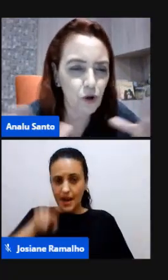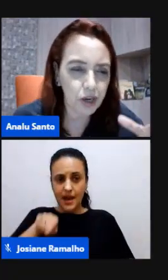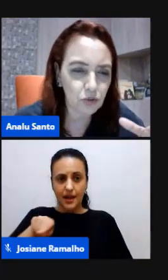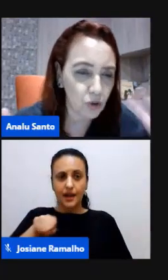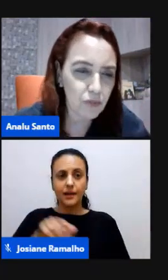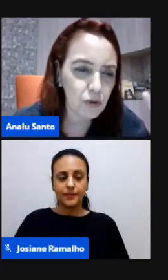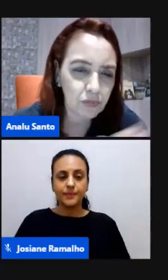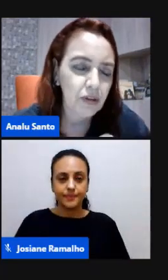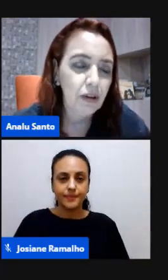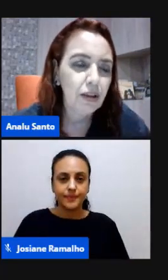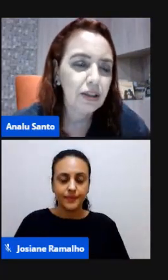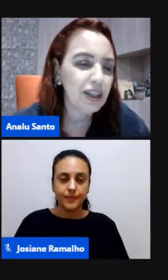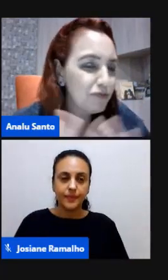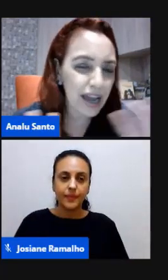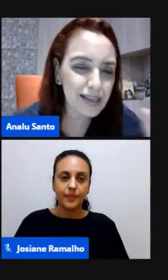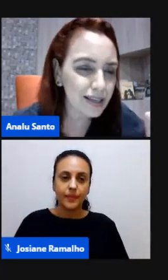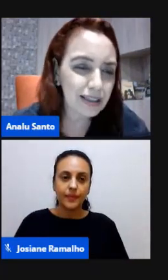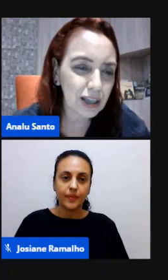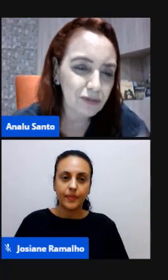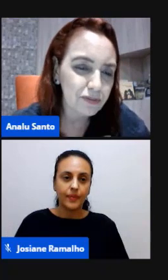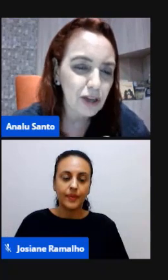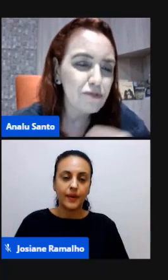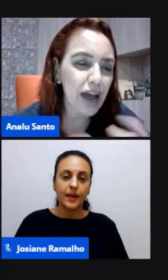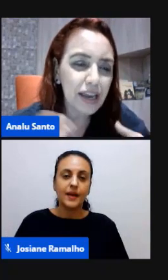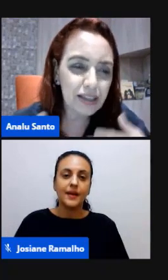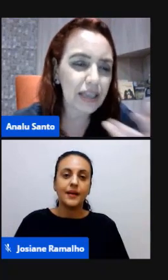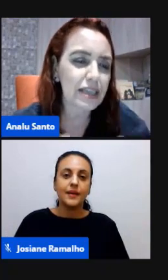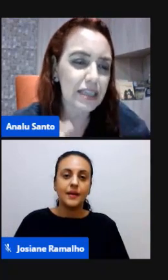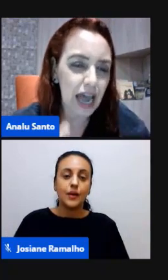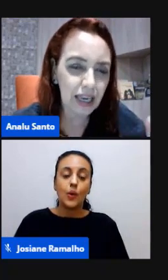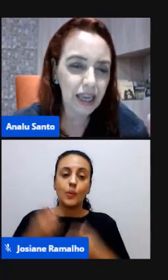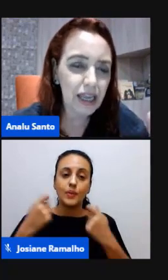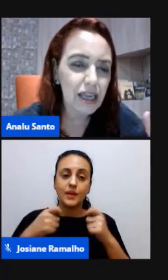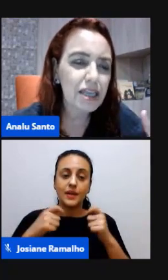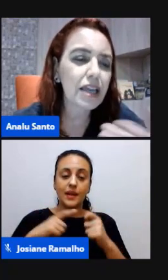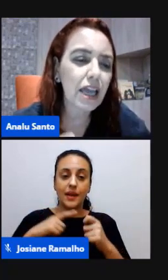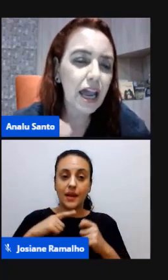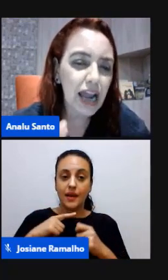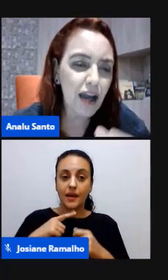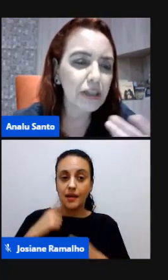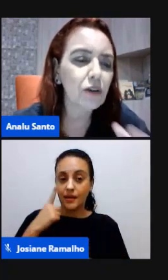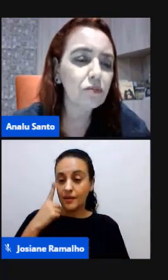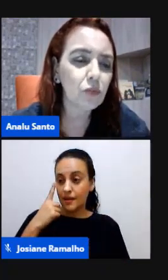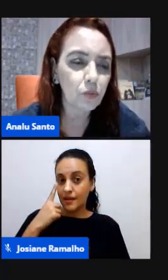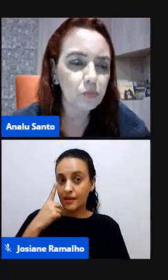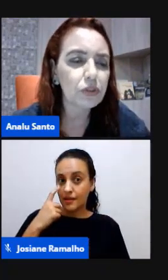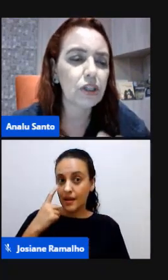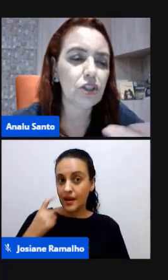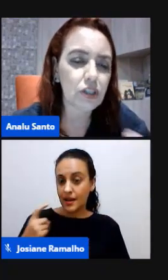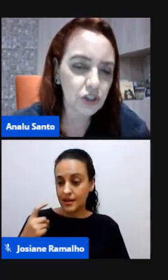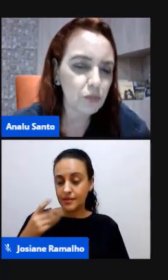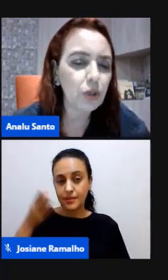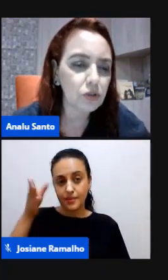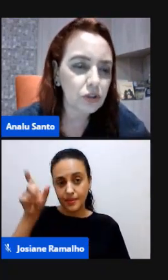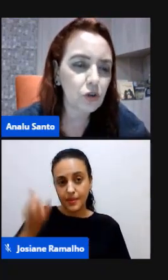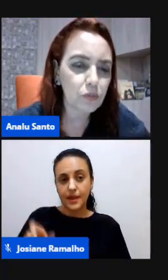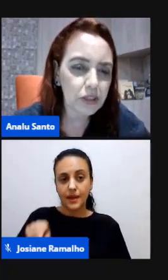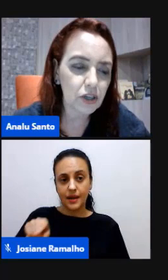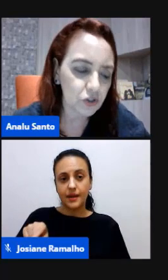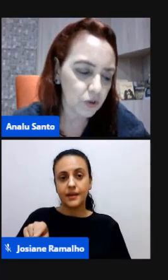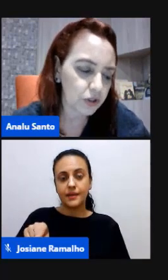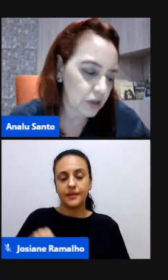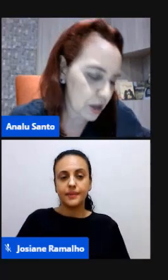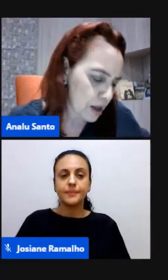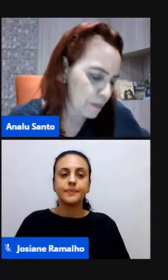muito fora do comum, não vai interessá-la, né? E aí ela acaba não se desestimulando de